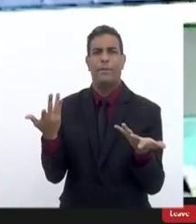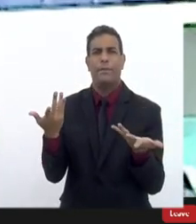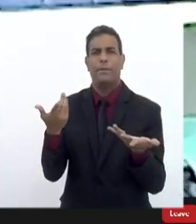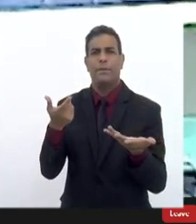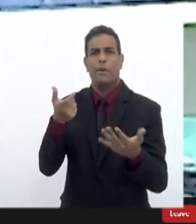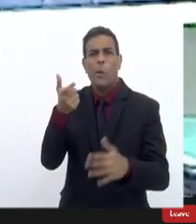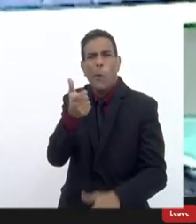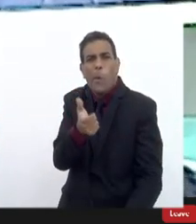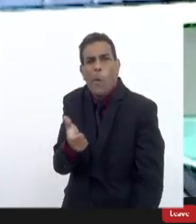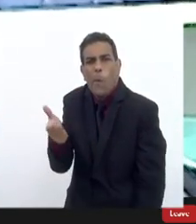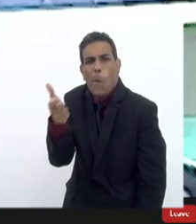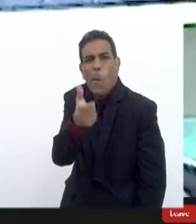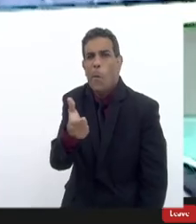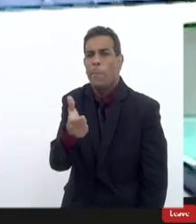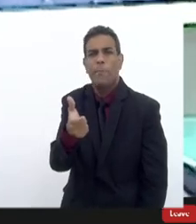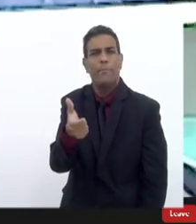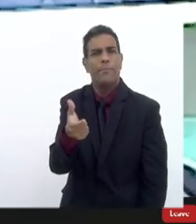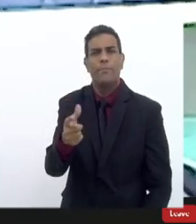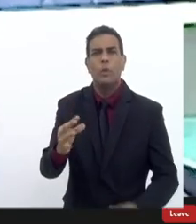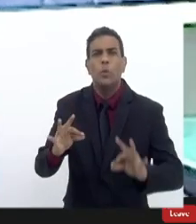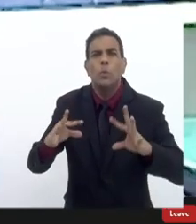termômetro,